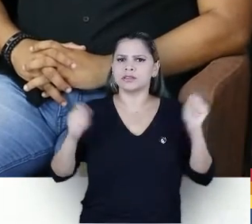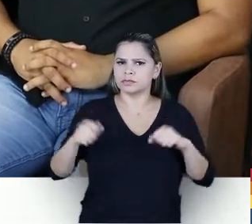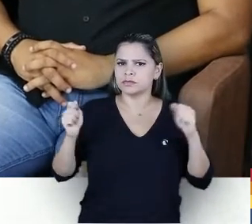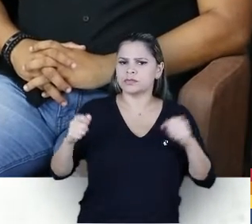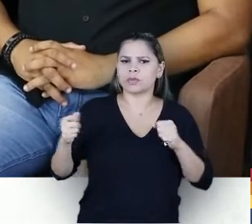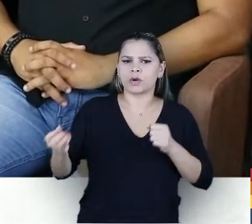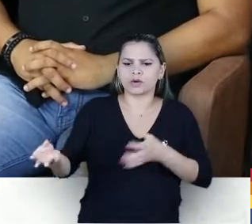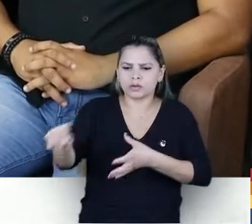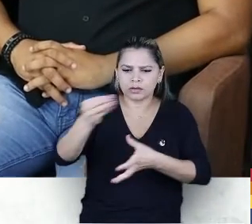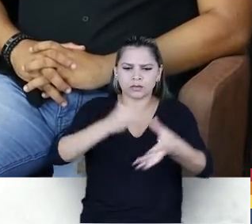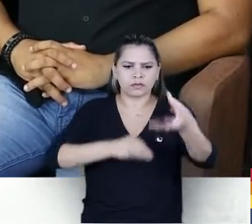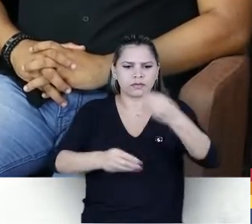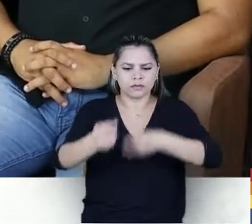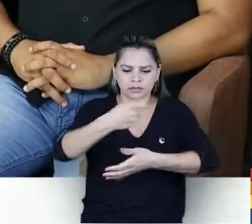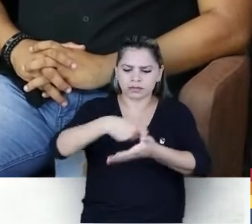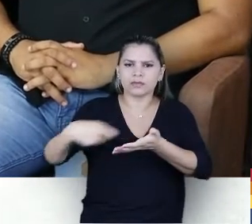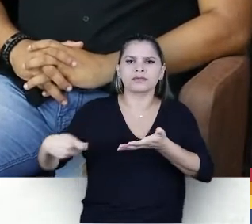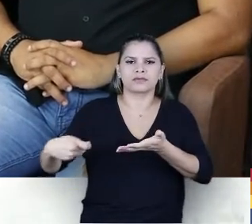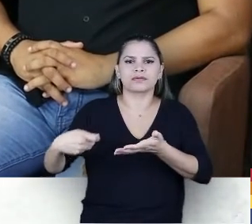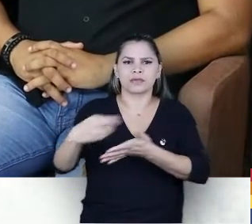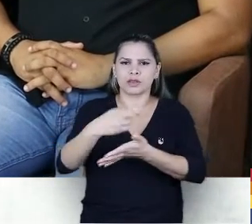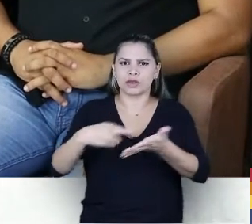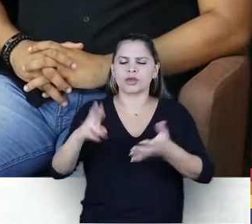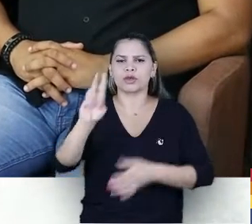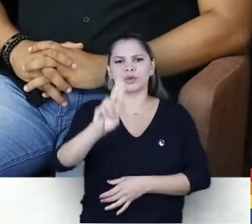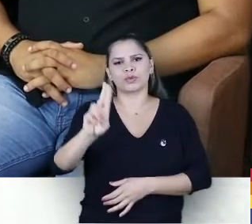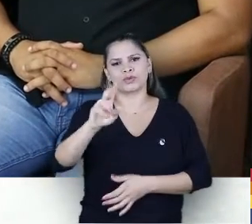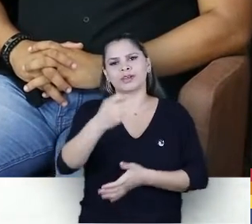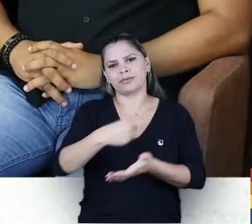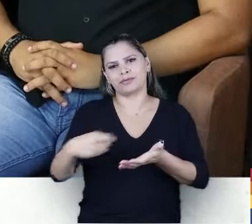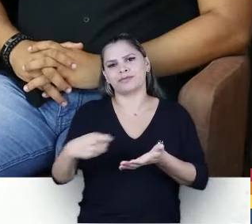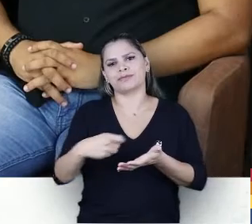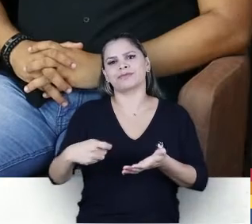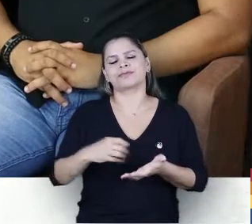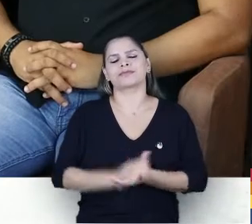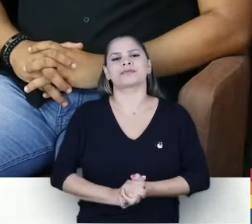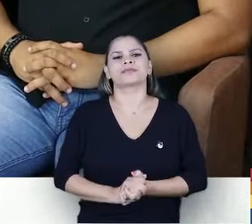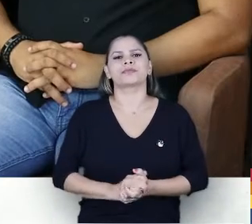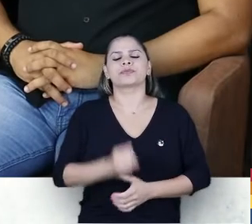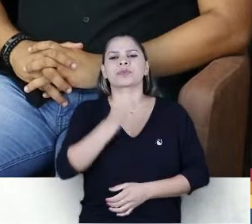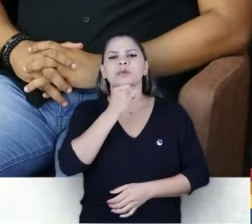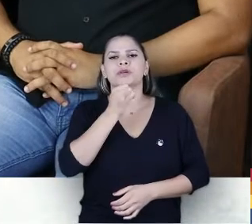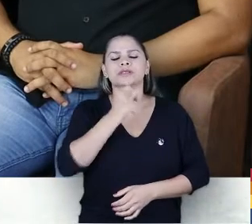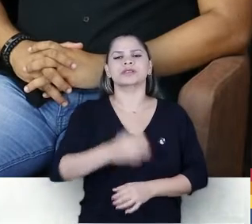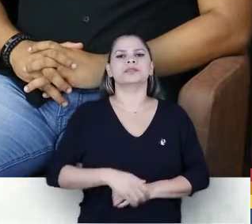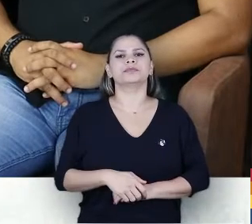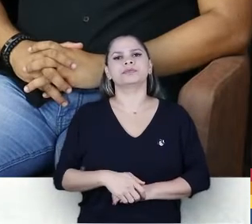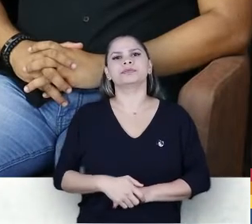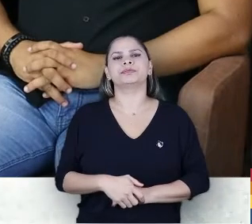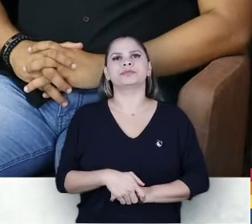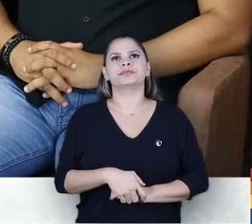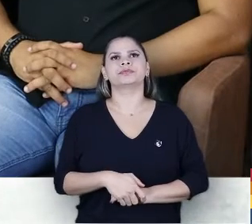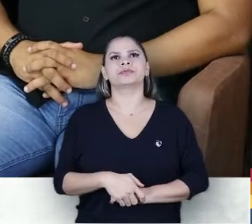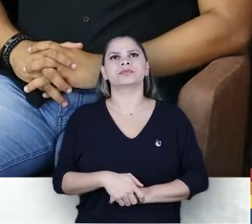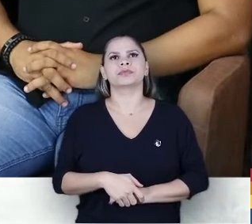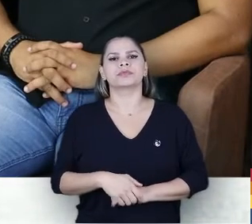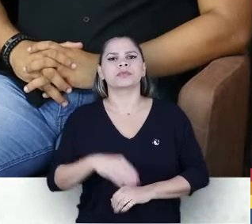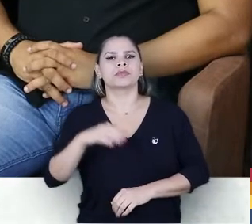próprias ferramentas, tudo aquilo que eles assistem, que eles vivenciam, eles podem trazer para o texto, né, podem utilizar na